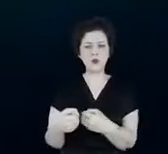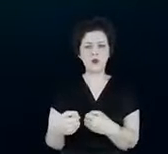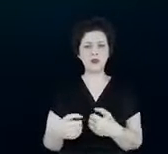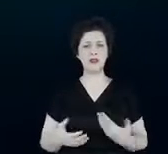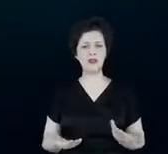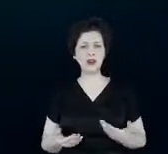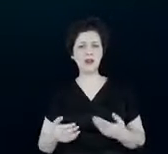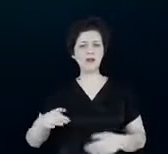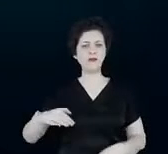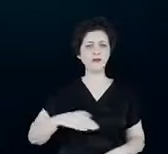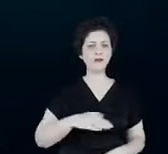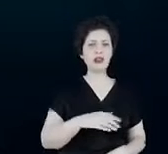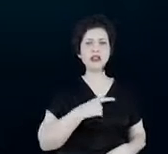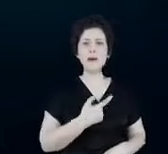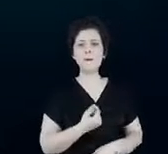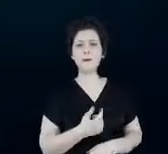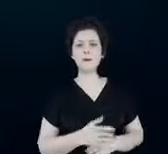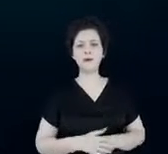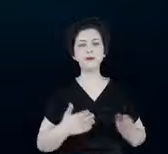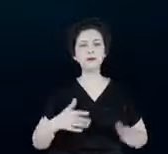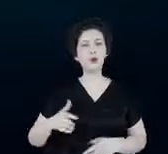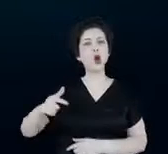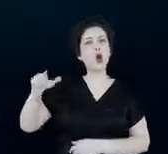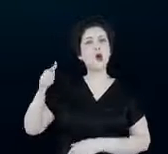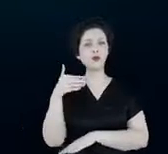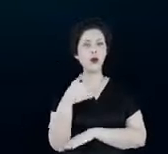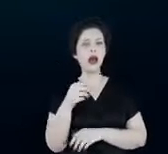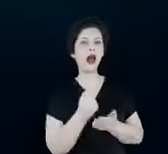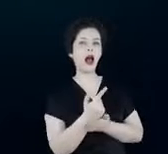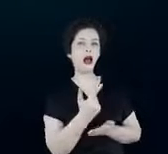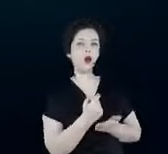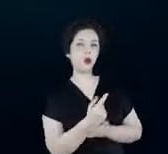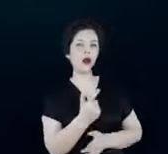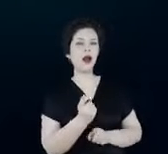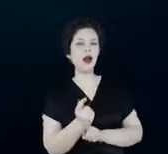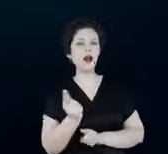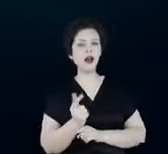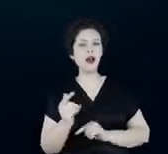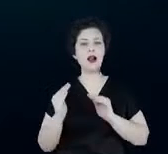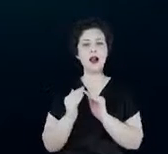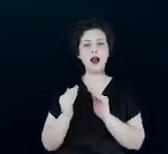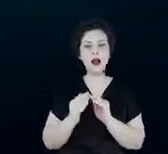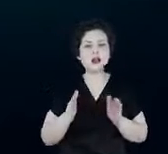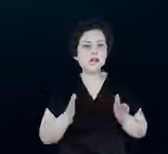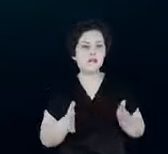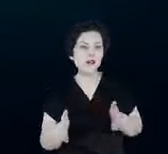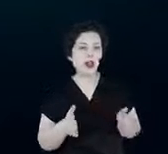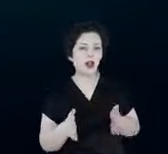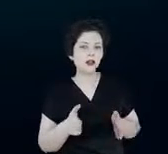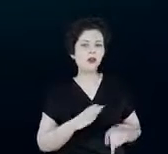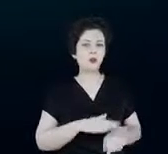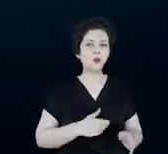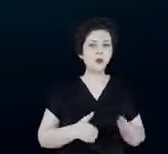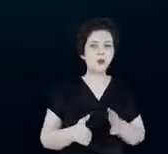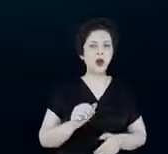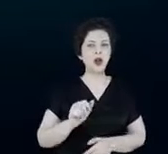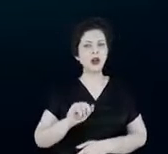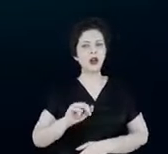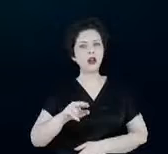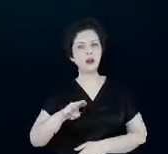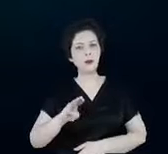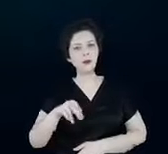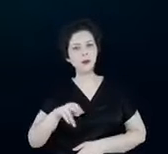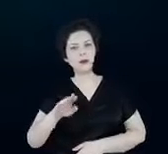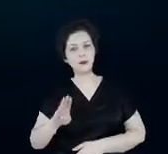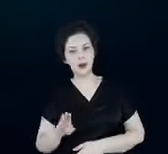ab100 muito era dentro de outro caso em que as pessoas querem ter uma experiência mais local e por isso que elas usam a revender ir curso